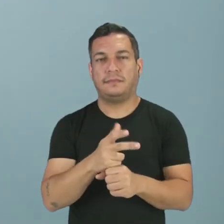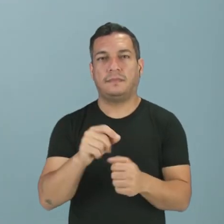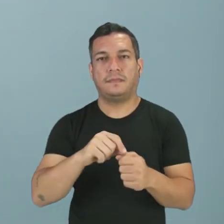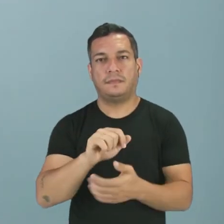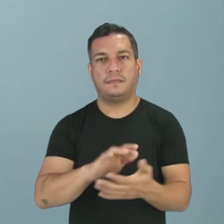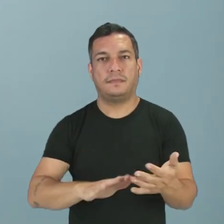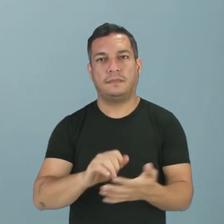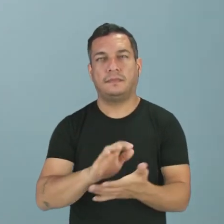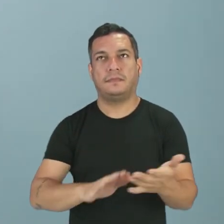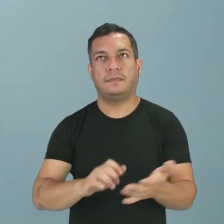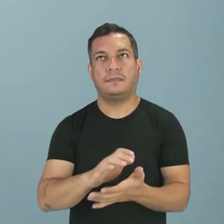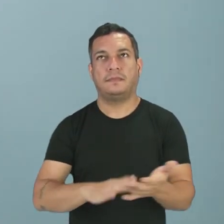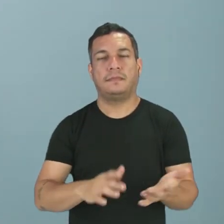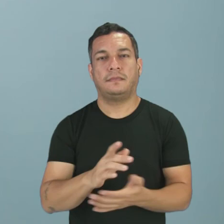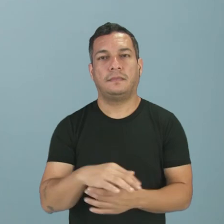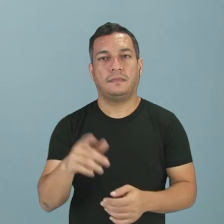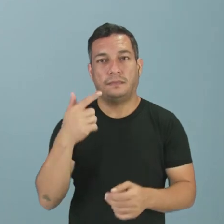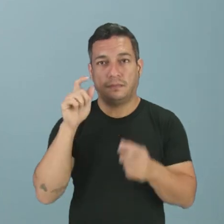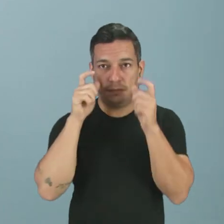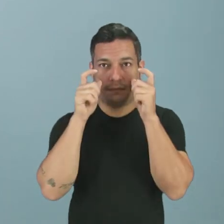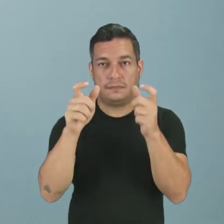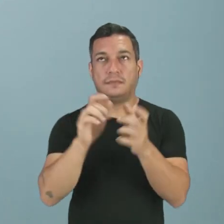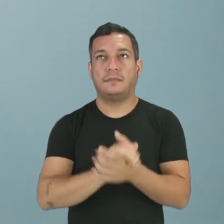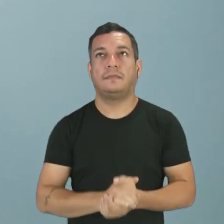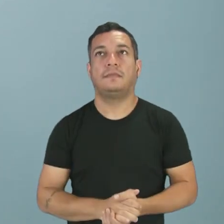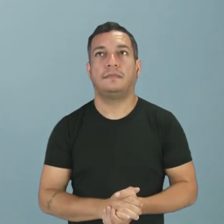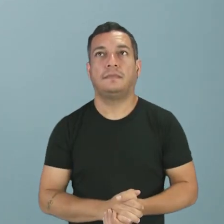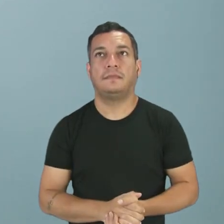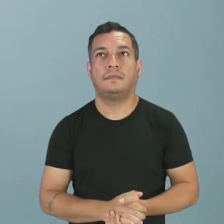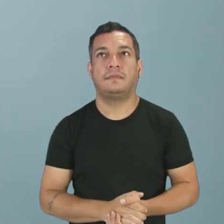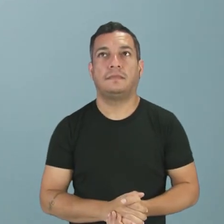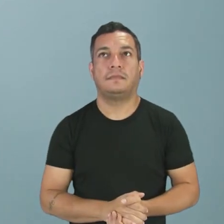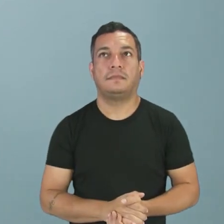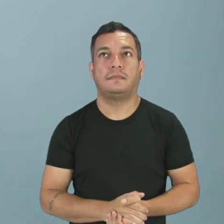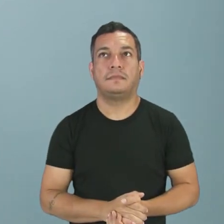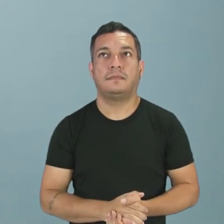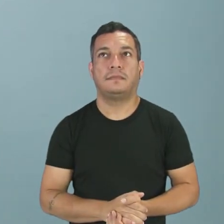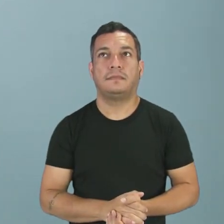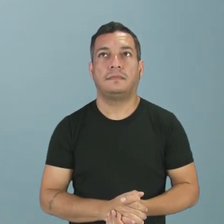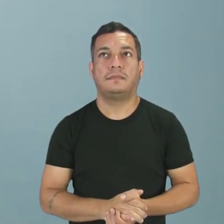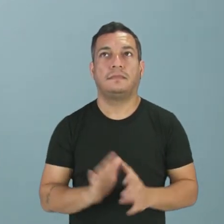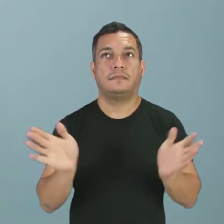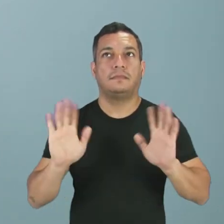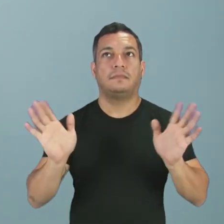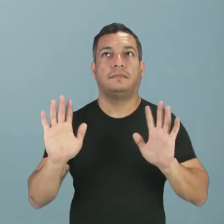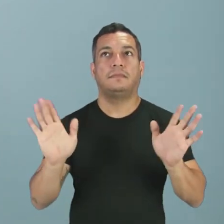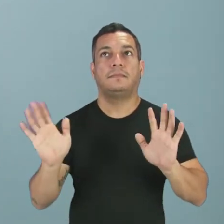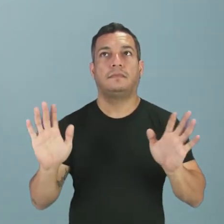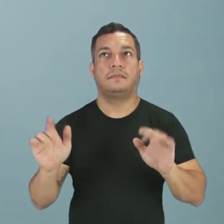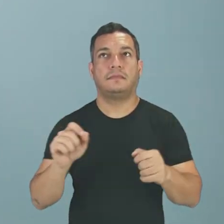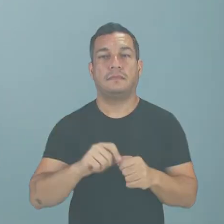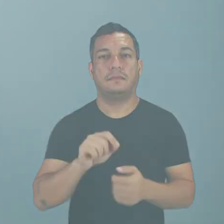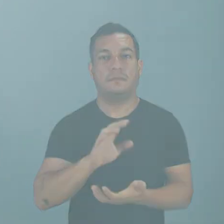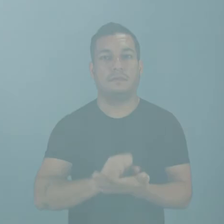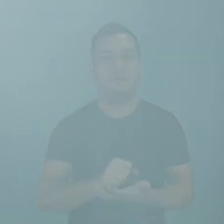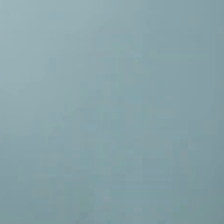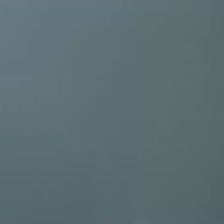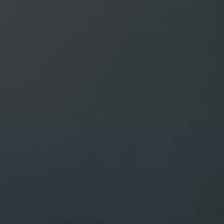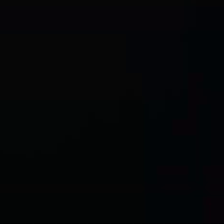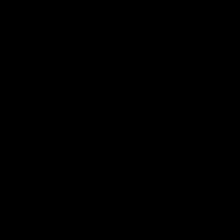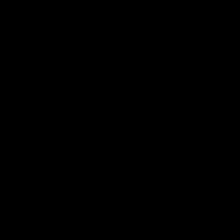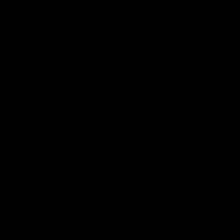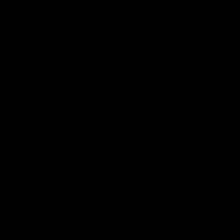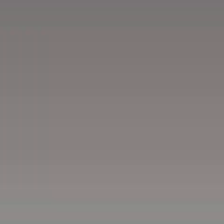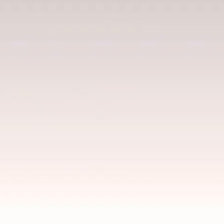as atividades, se concentrar. Tá bom? Beleza? Tchau, faz as anotações e até mais.